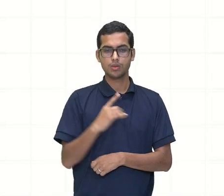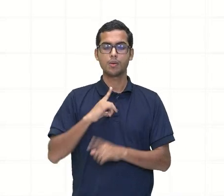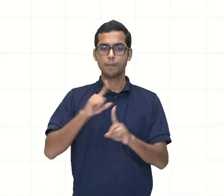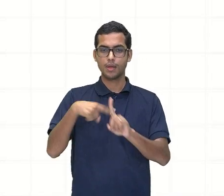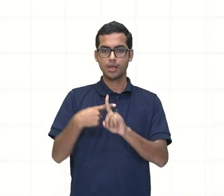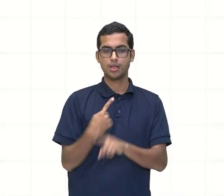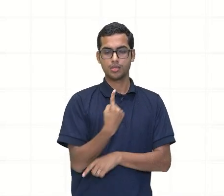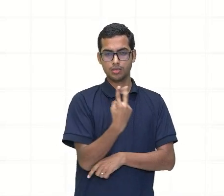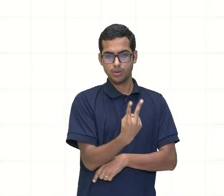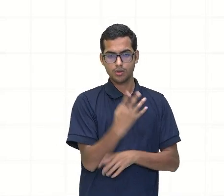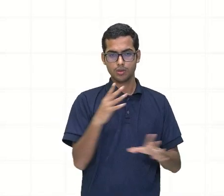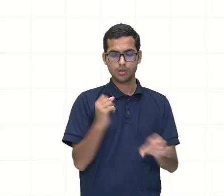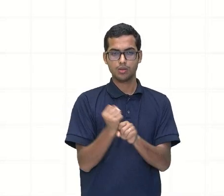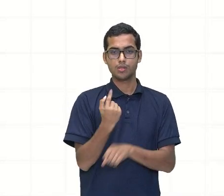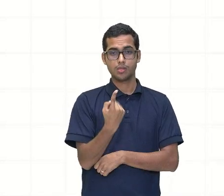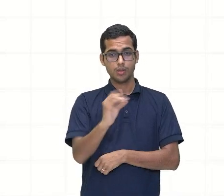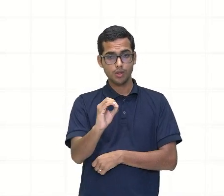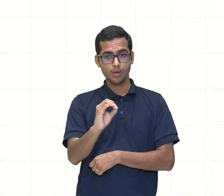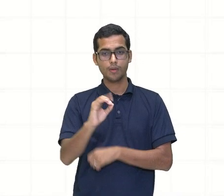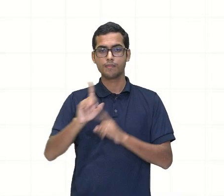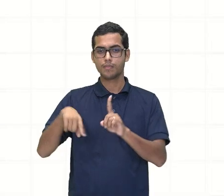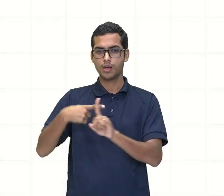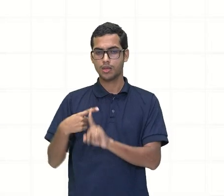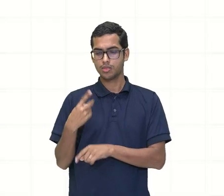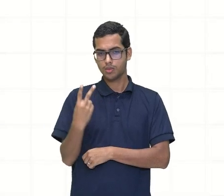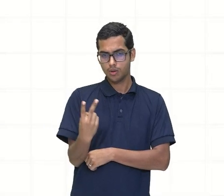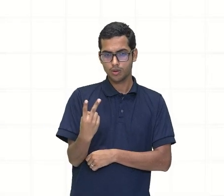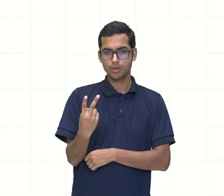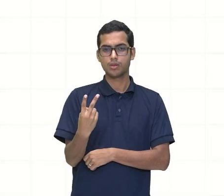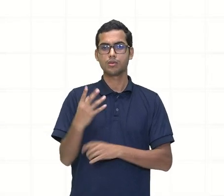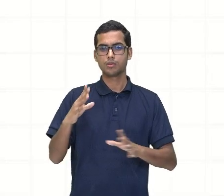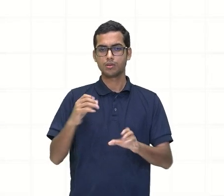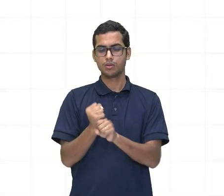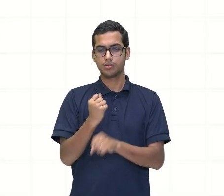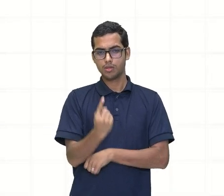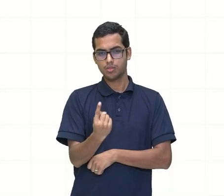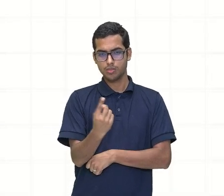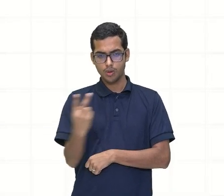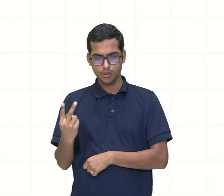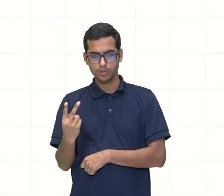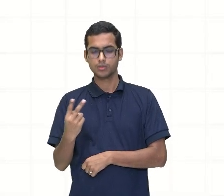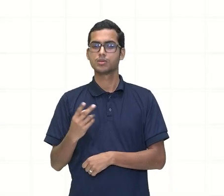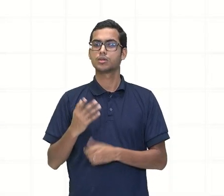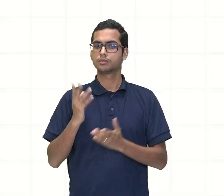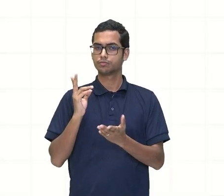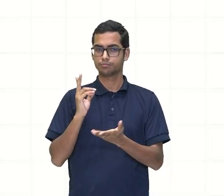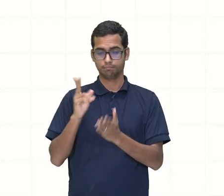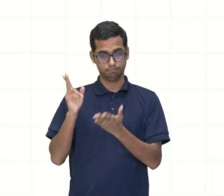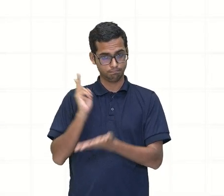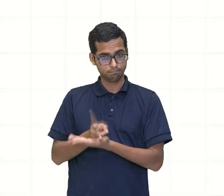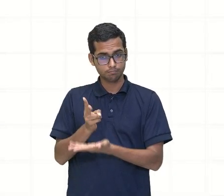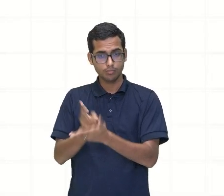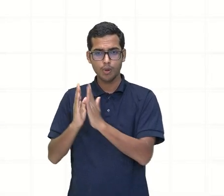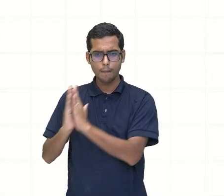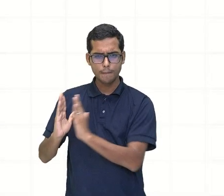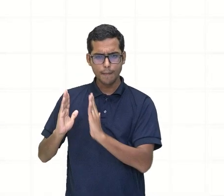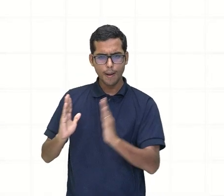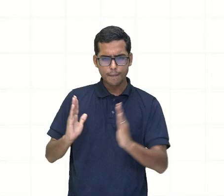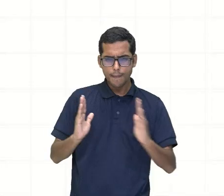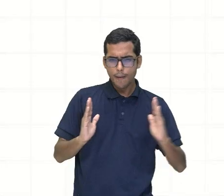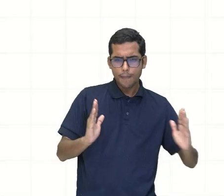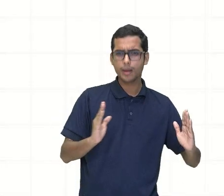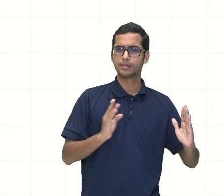2, 10. Mais 2, 12. E assim por diante. Por quê? Porque